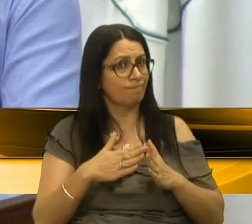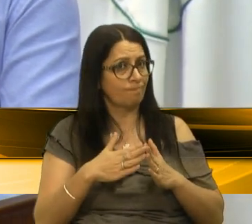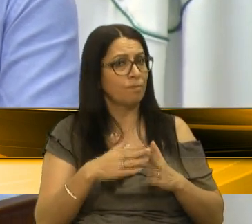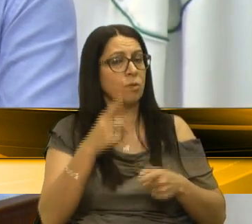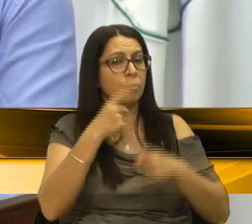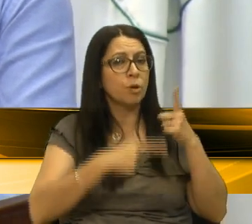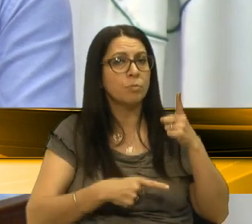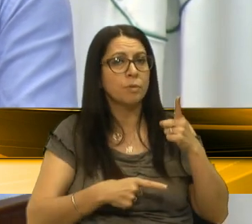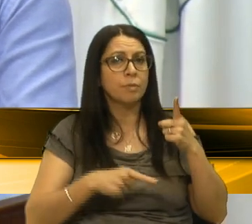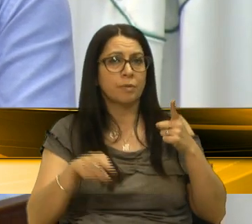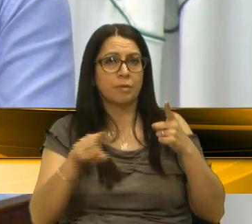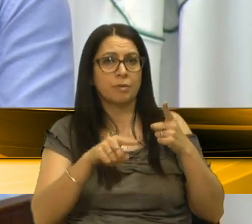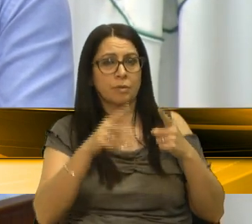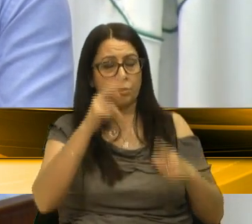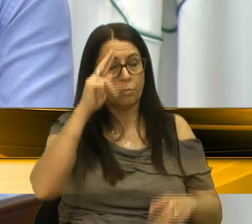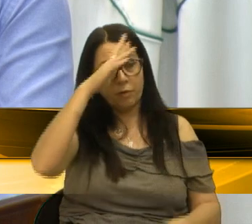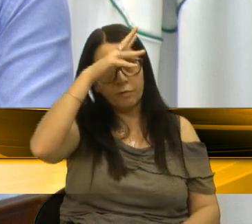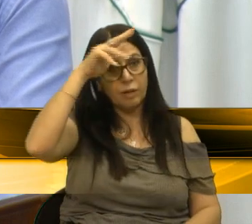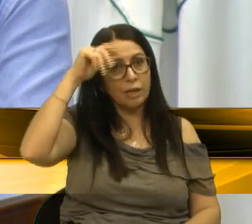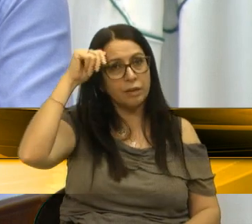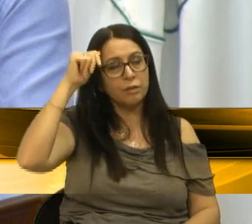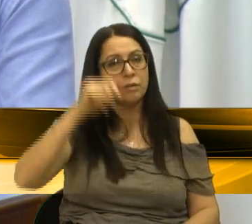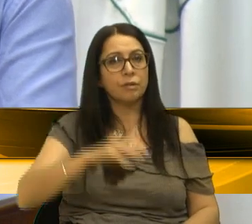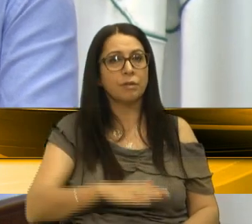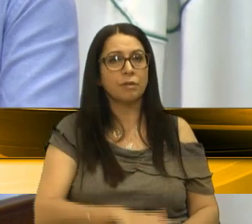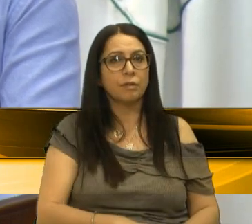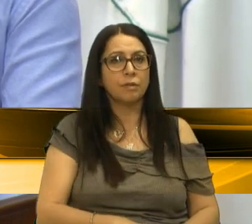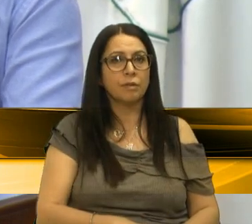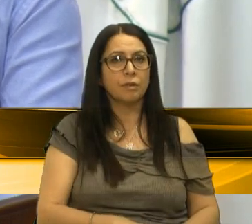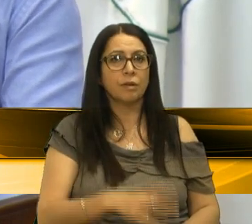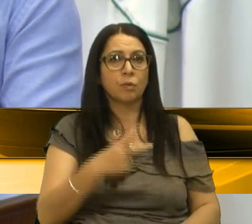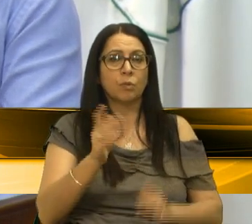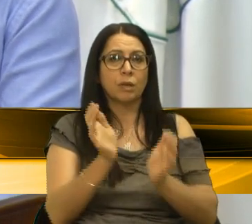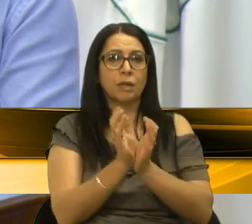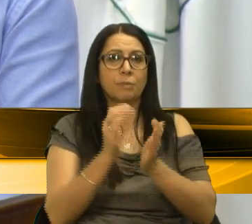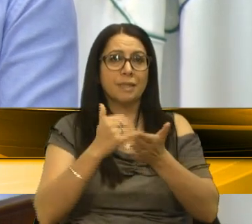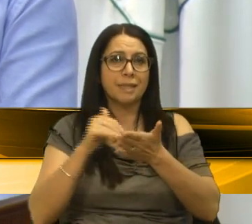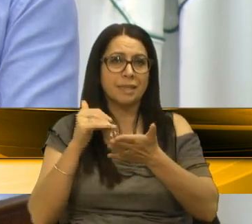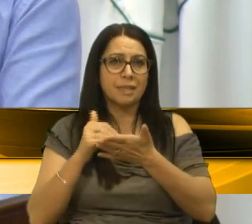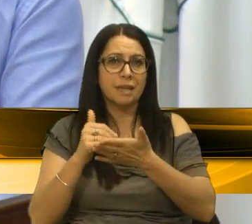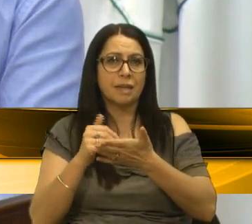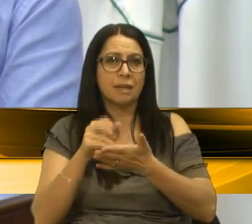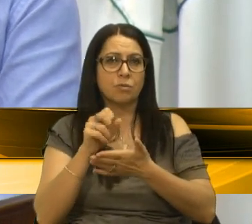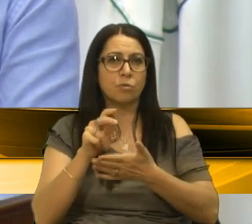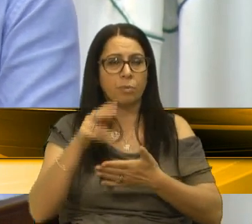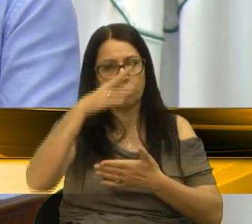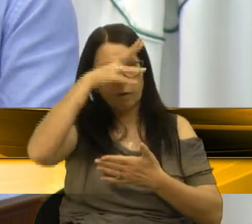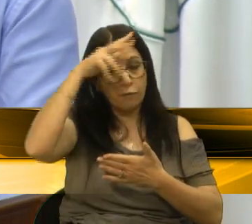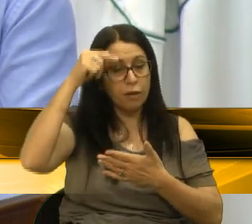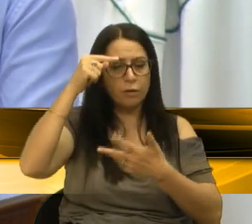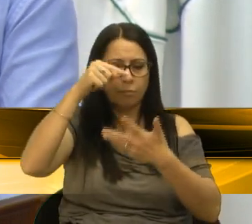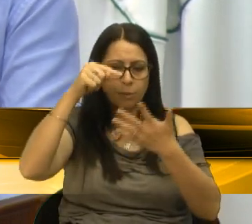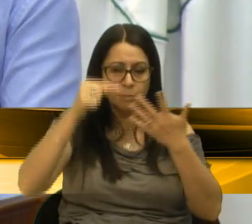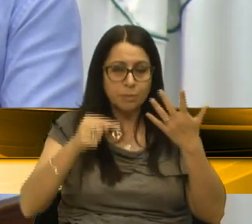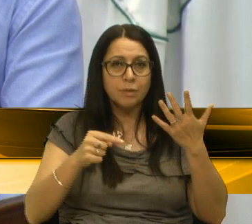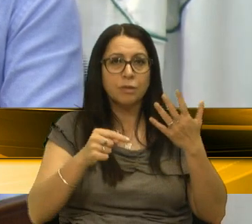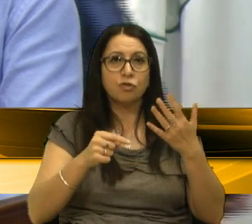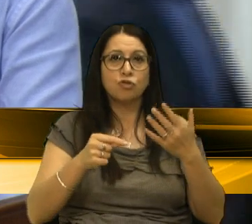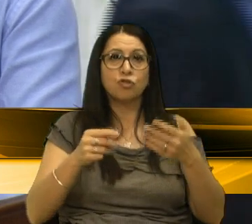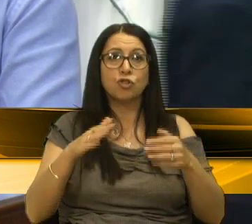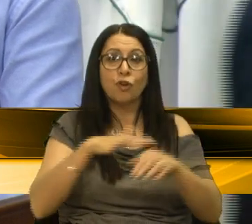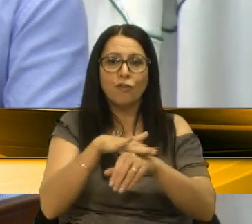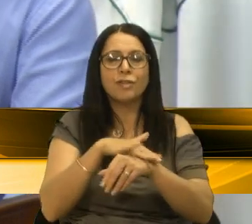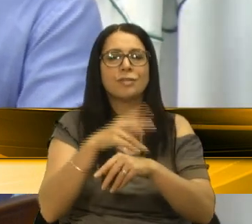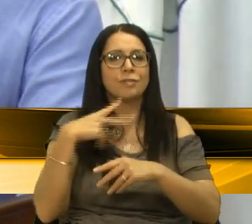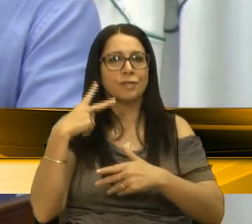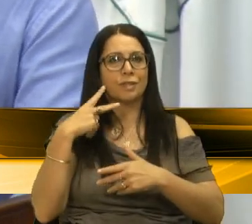proibição por parte do prefeito Daniel Guerra, na sua equipe de secretários, subprefeitos, entre outros, de receber aos vereadores,